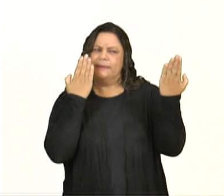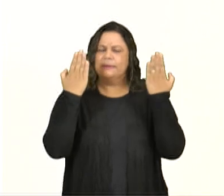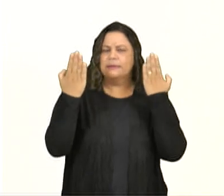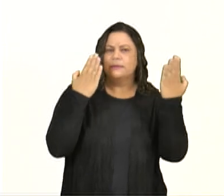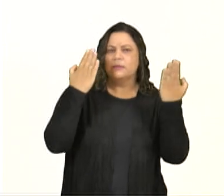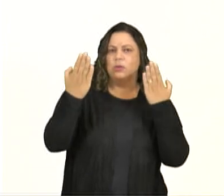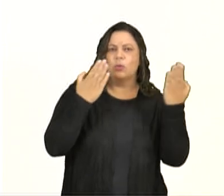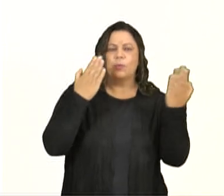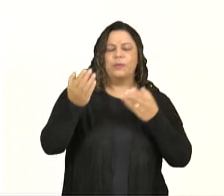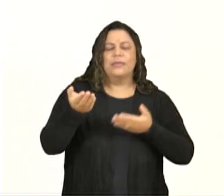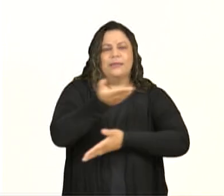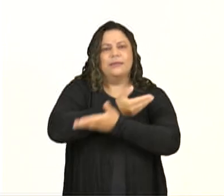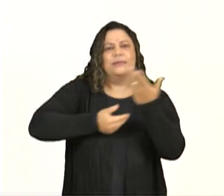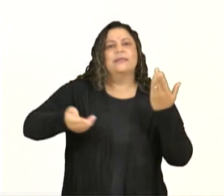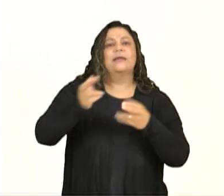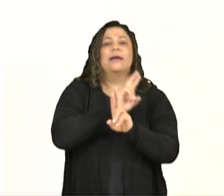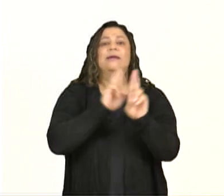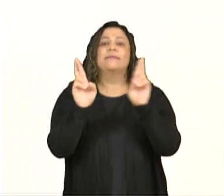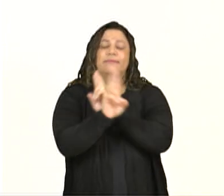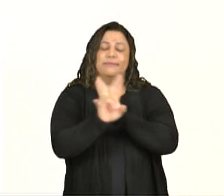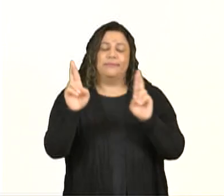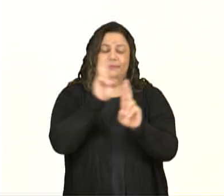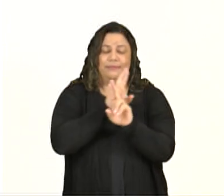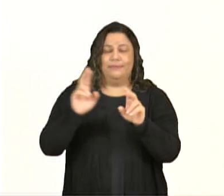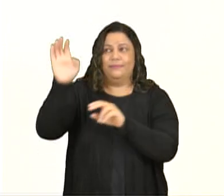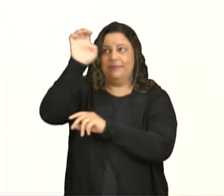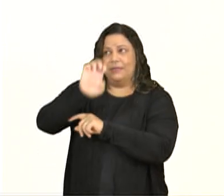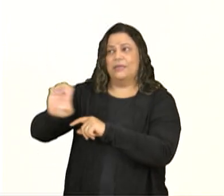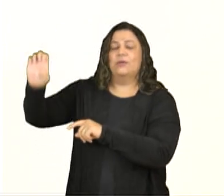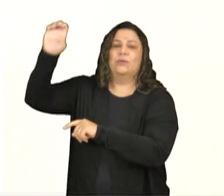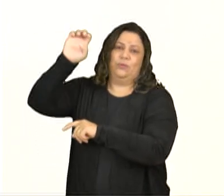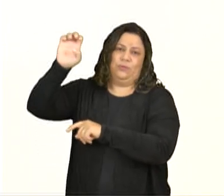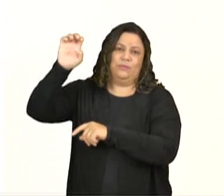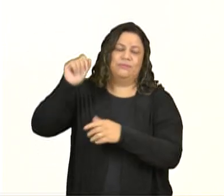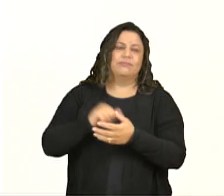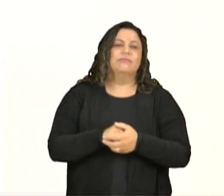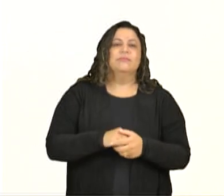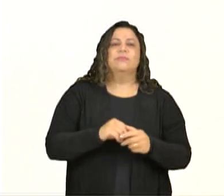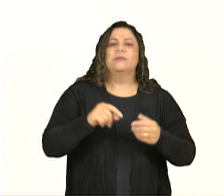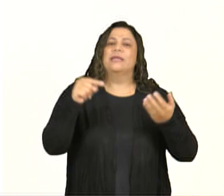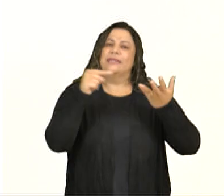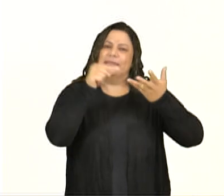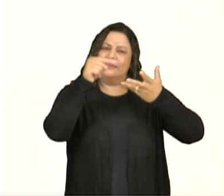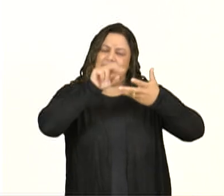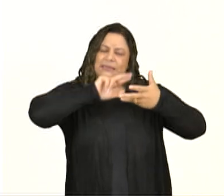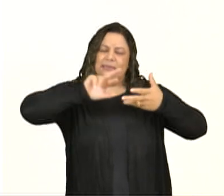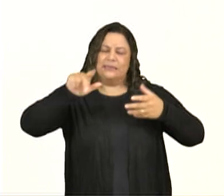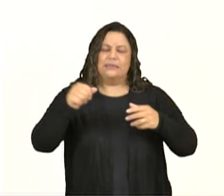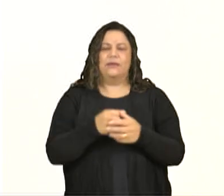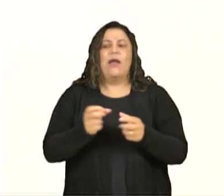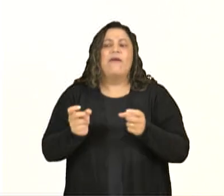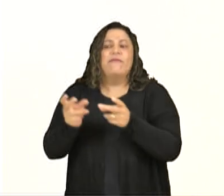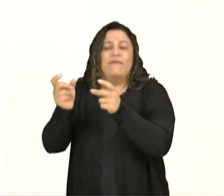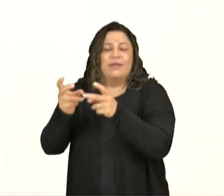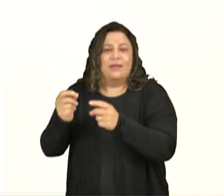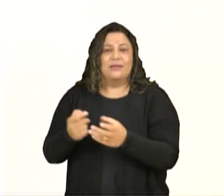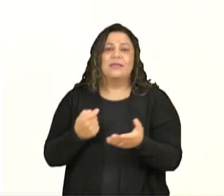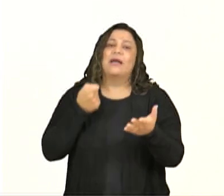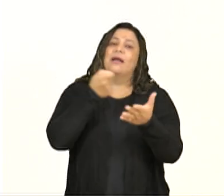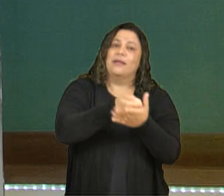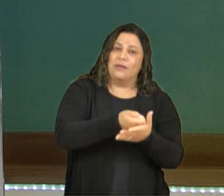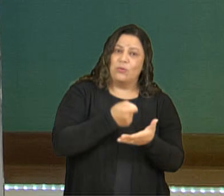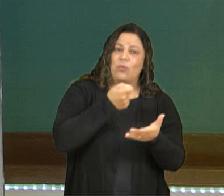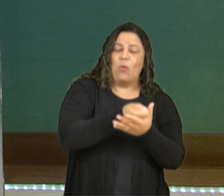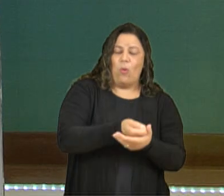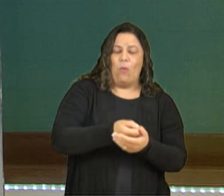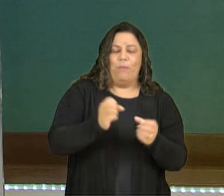relação comercial do Brasil e a União Europeia, destacando esse aspecto de importações e exportações entre esses